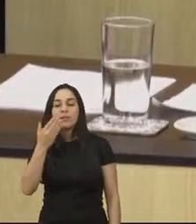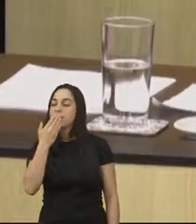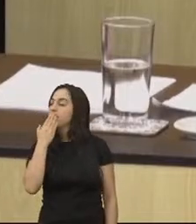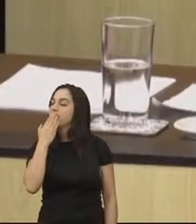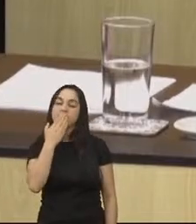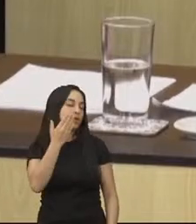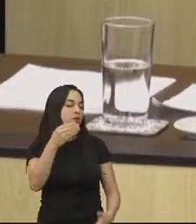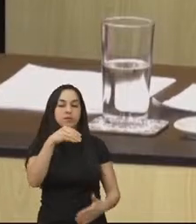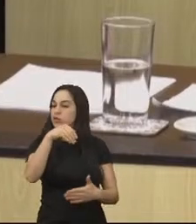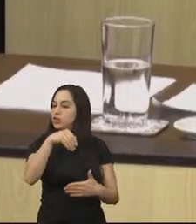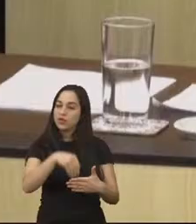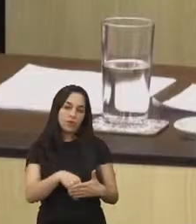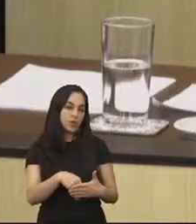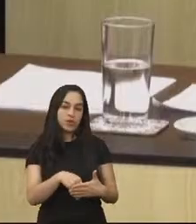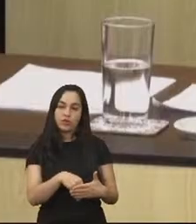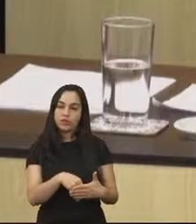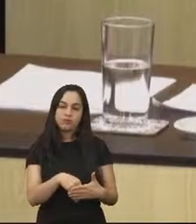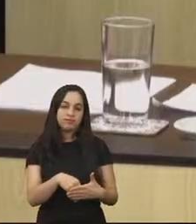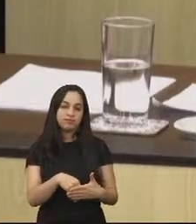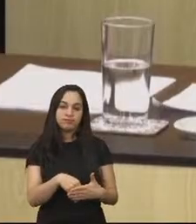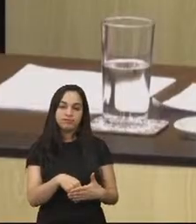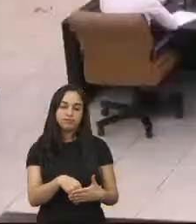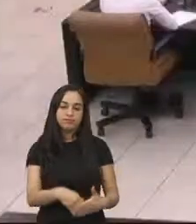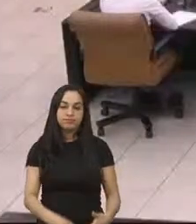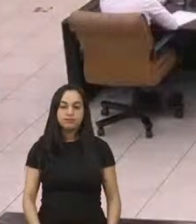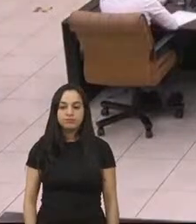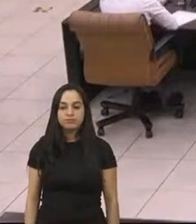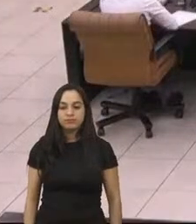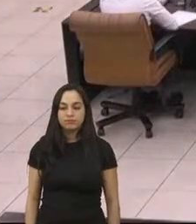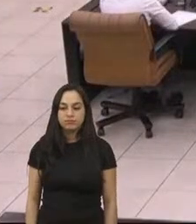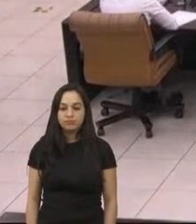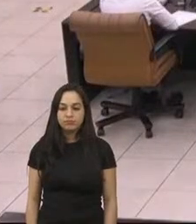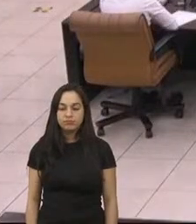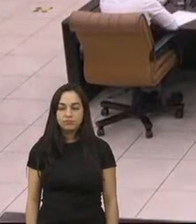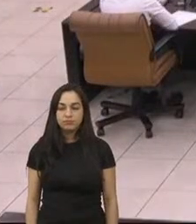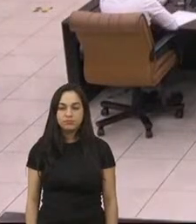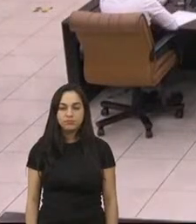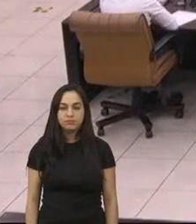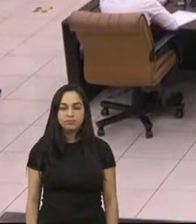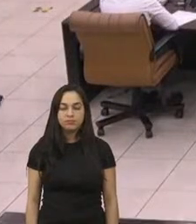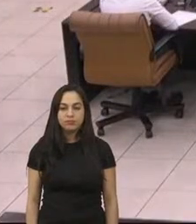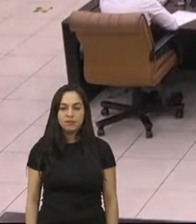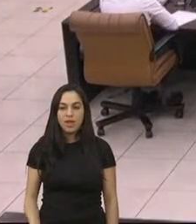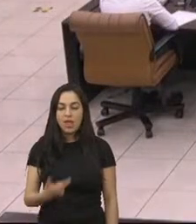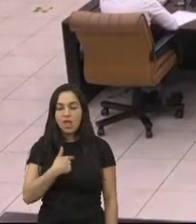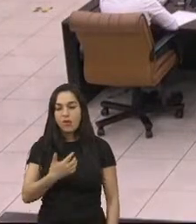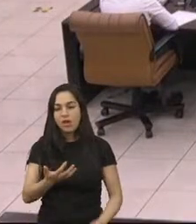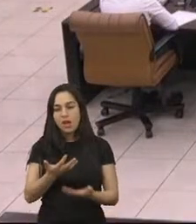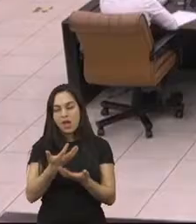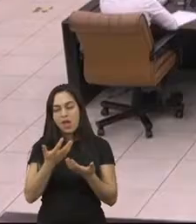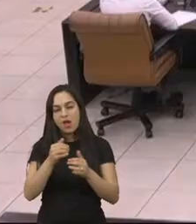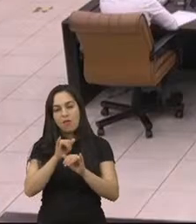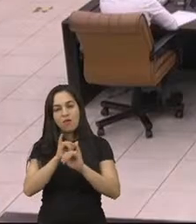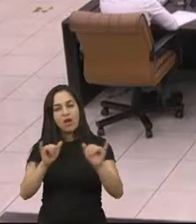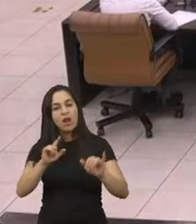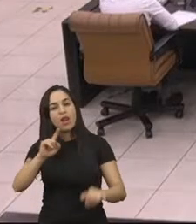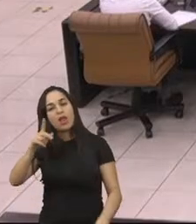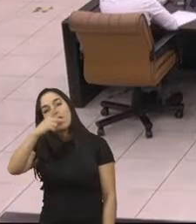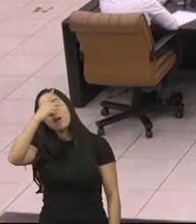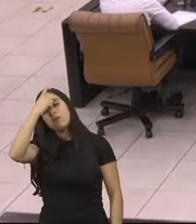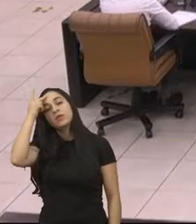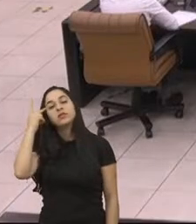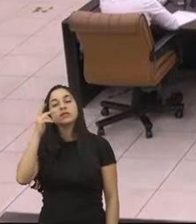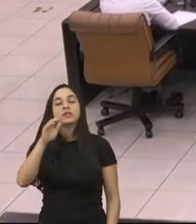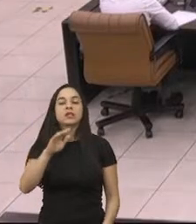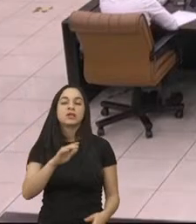pedido votação. Senhor presidente, eu quero aqui falar com os moradores lá do Prolongamento Santa Maria, também